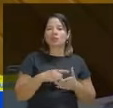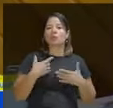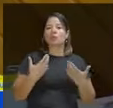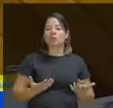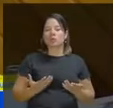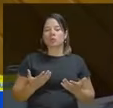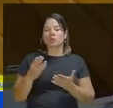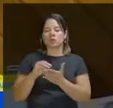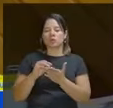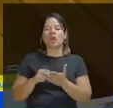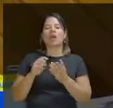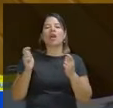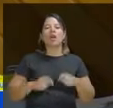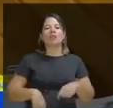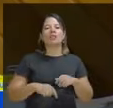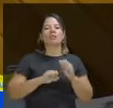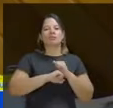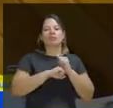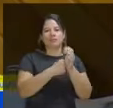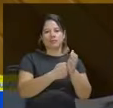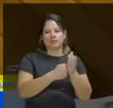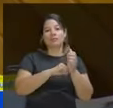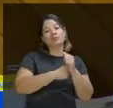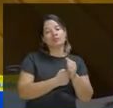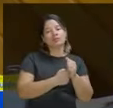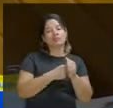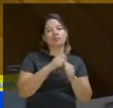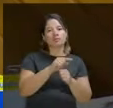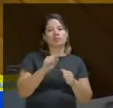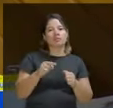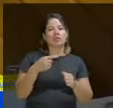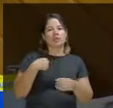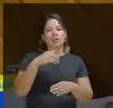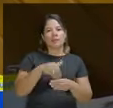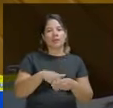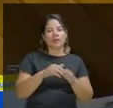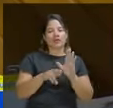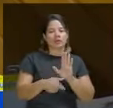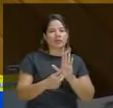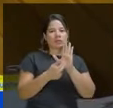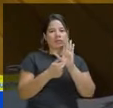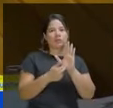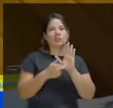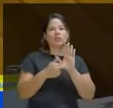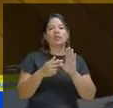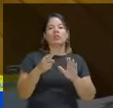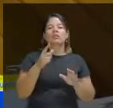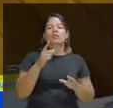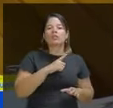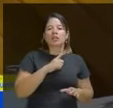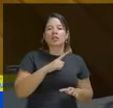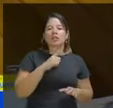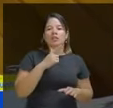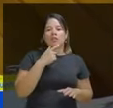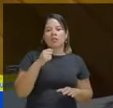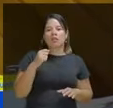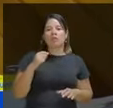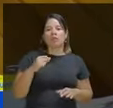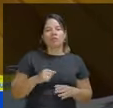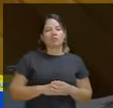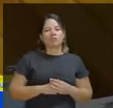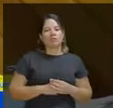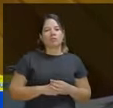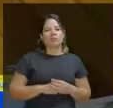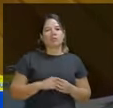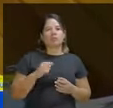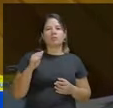colacionei, então, aqui, nessa linha de jurisprudência, um voto de relatoria do ministro Raul Araújo e confirma